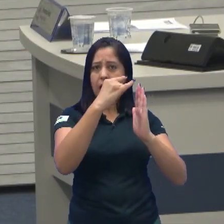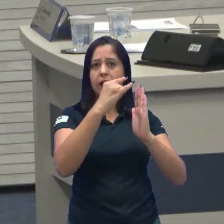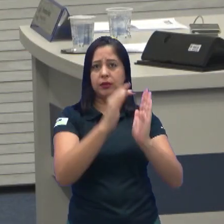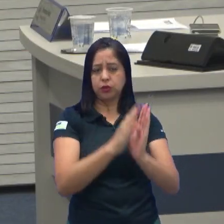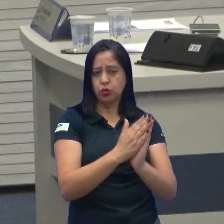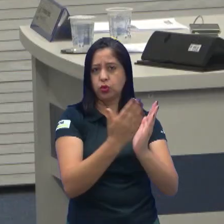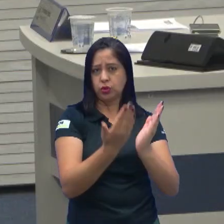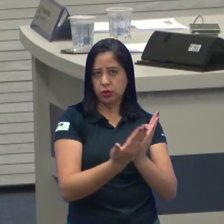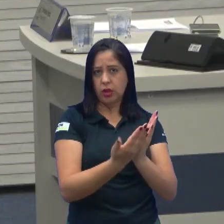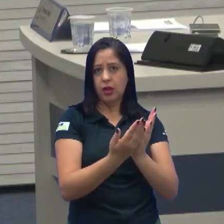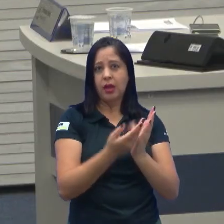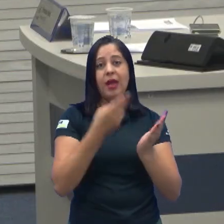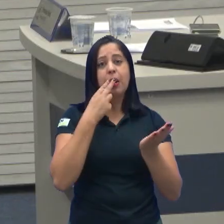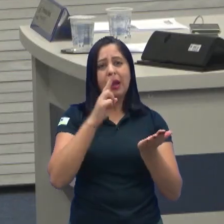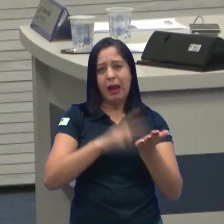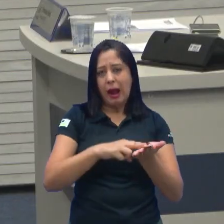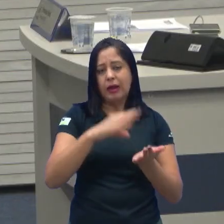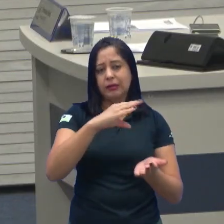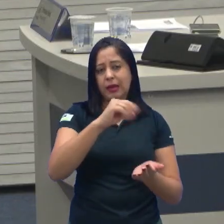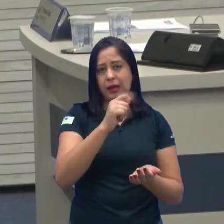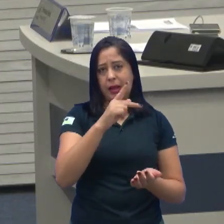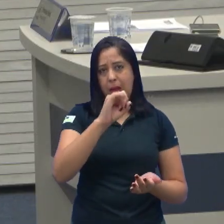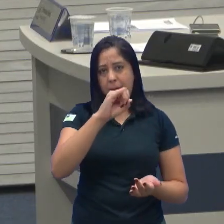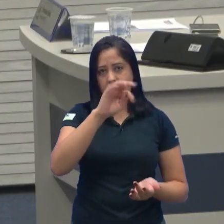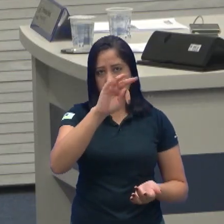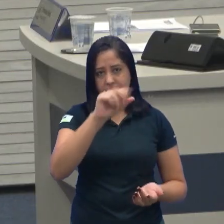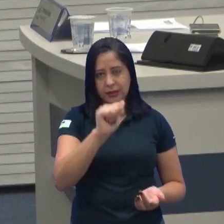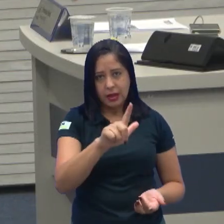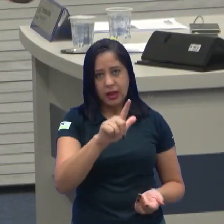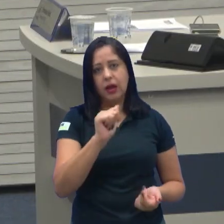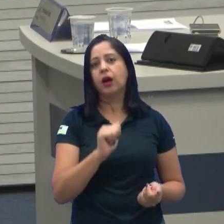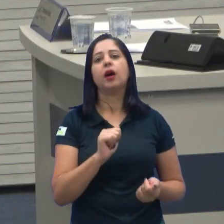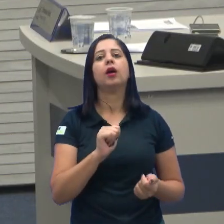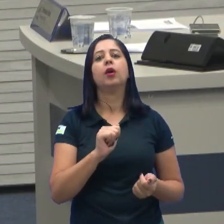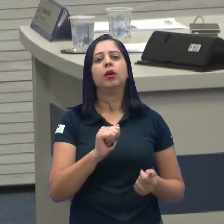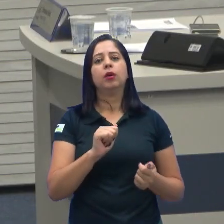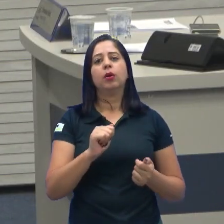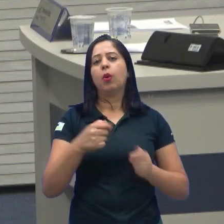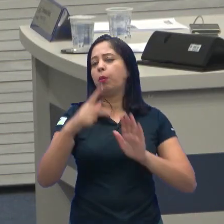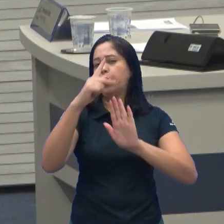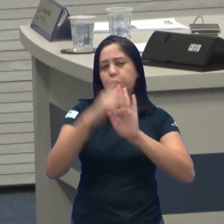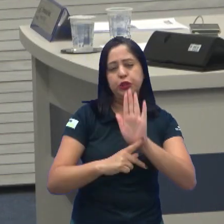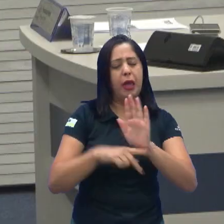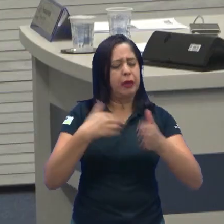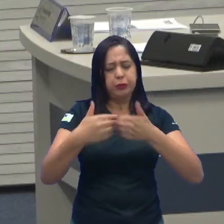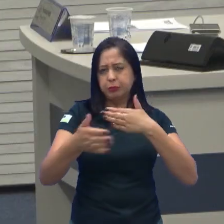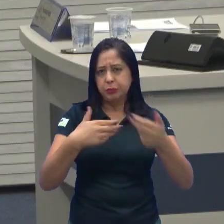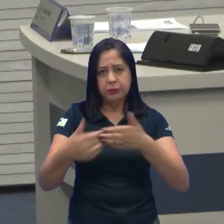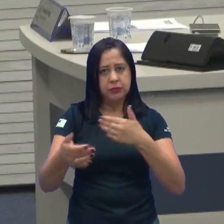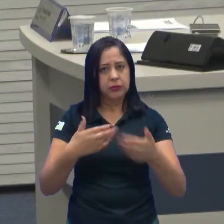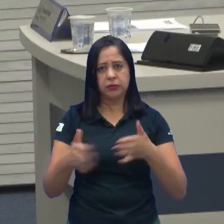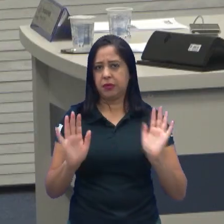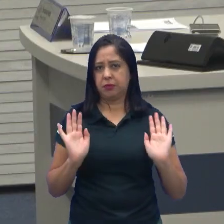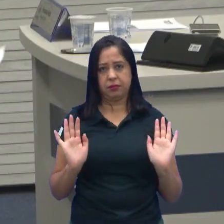Carta Capital, registrar manifesto ao projeto A, B ou C. Isso daí é um direito nosso